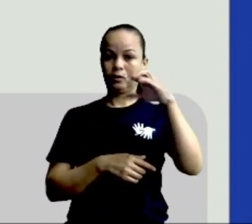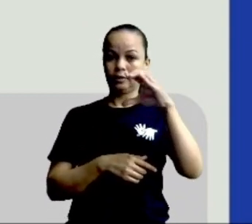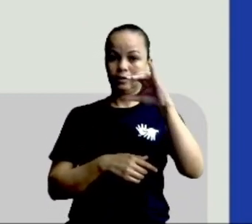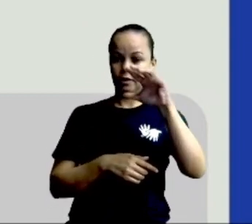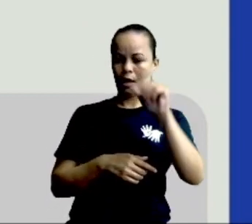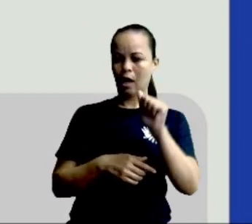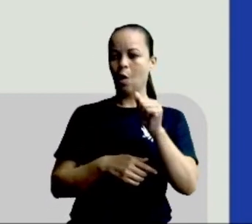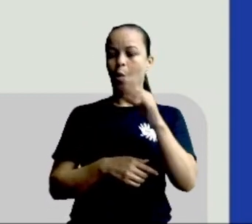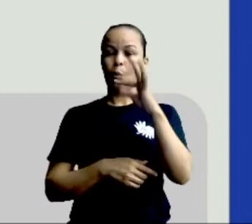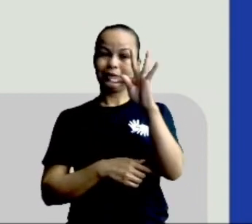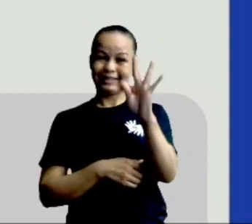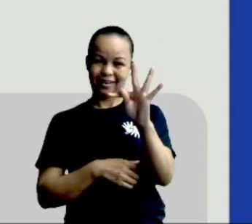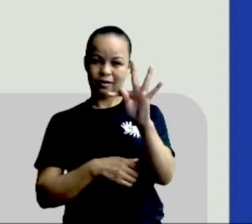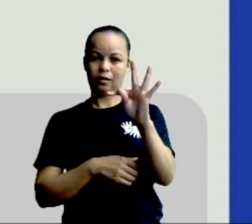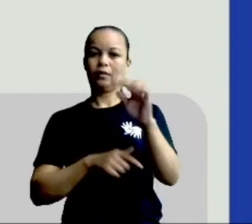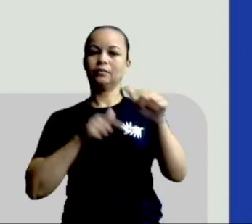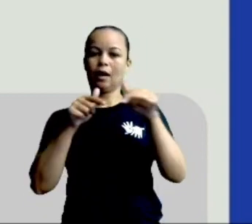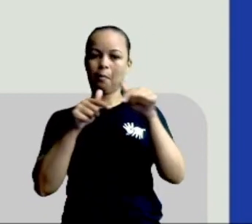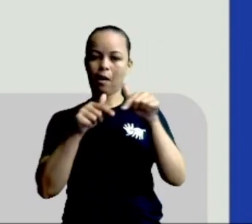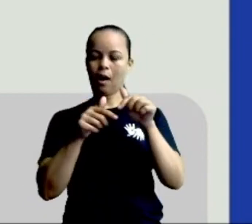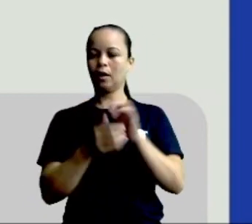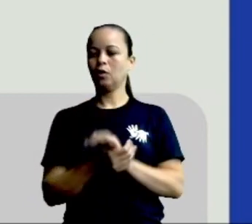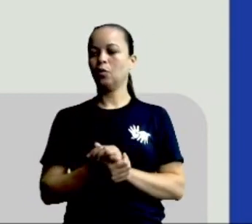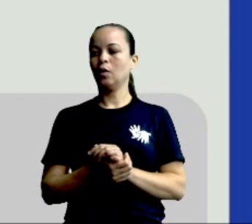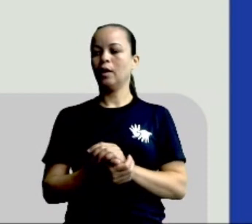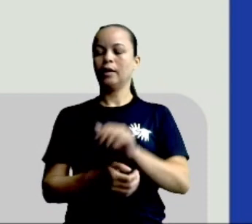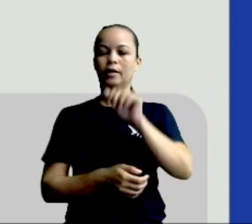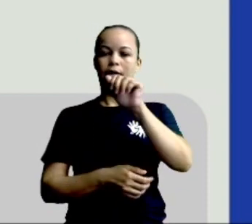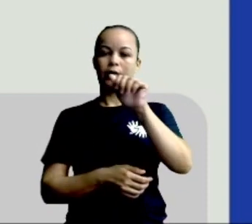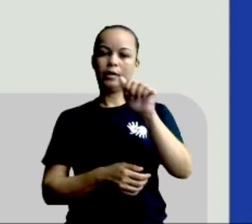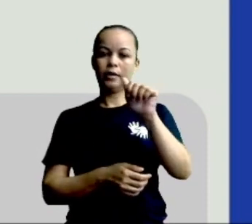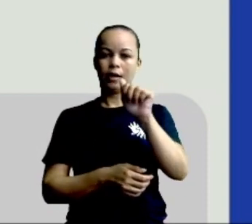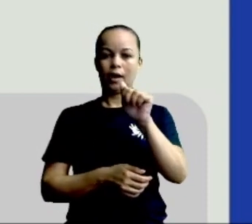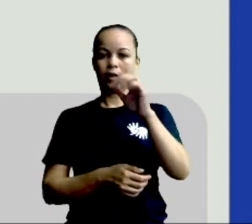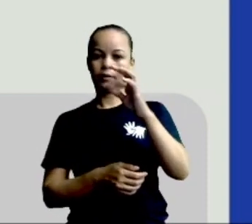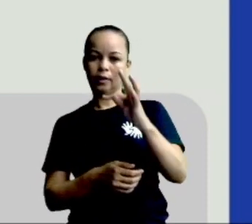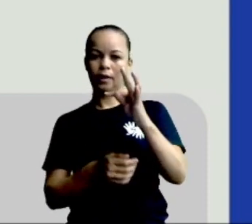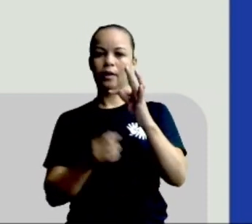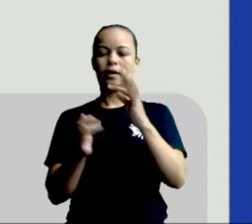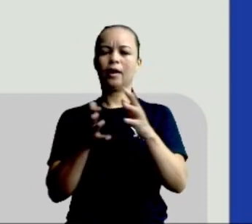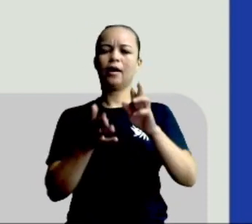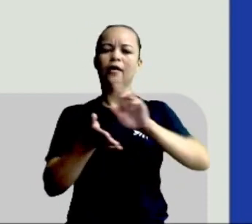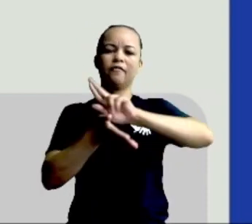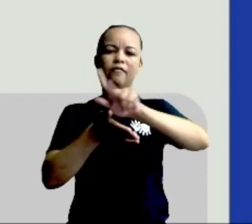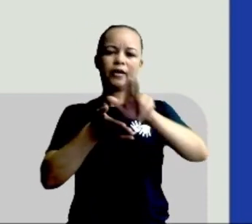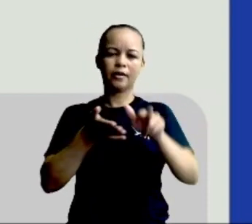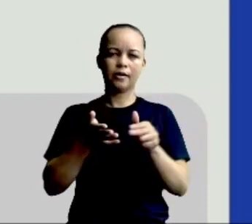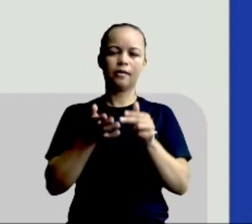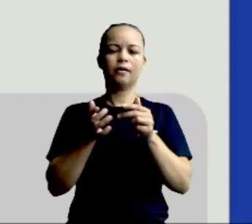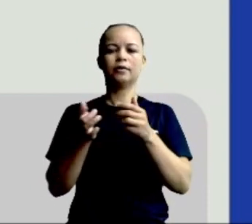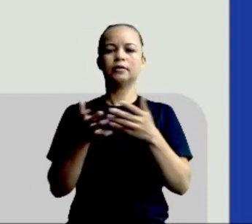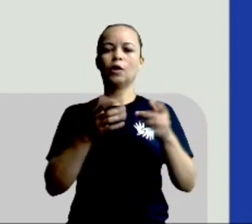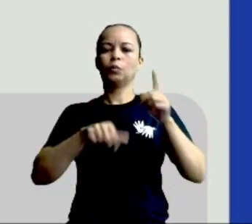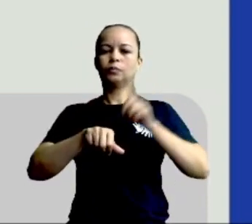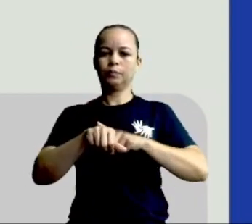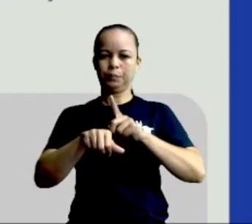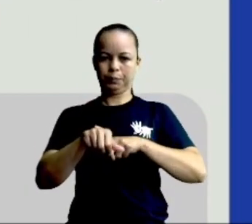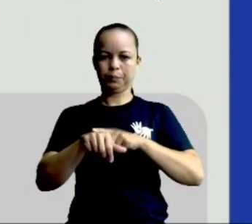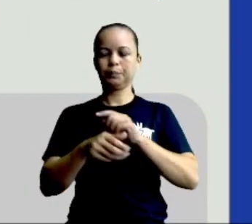o trabalho e ΔT, a gente viu que é a variação, né? É a variação de